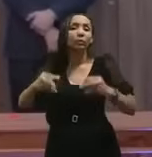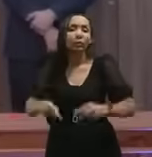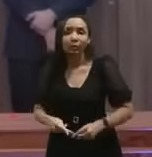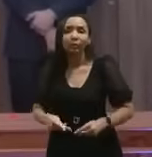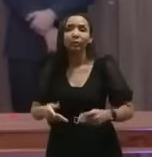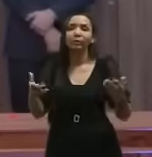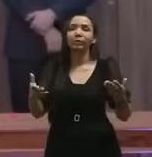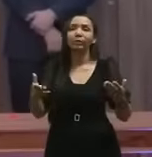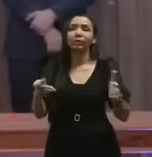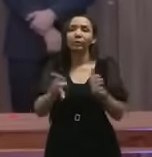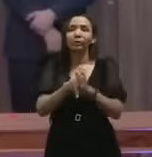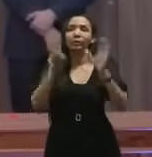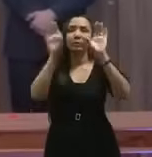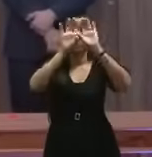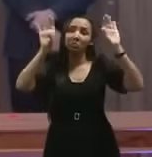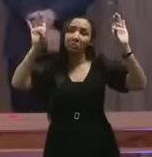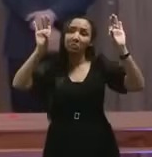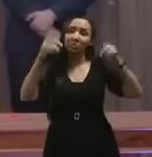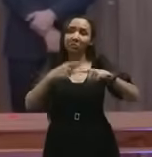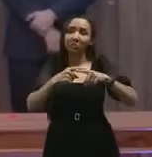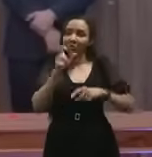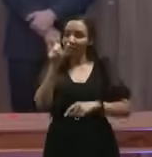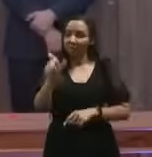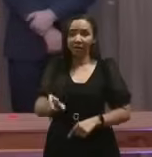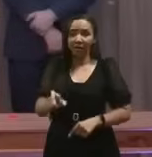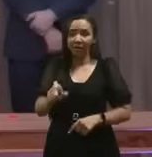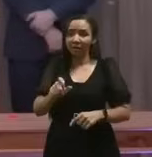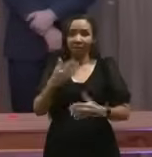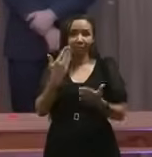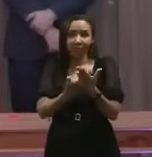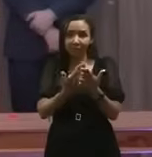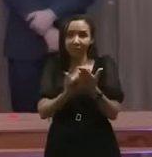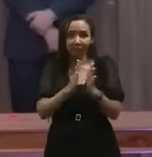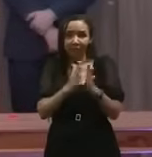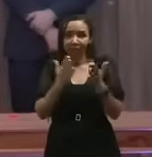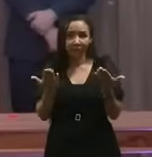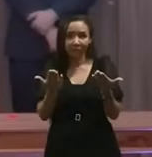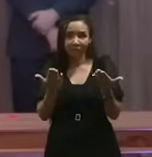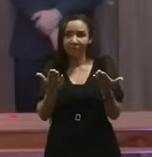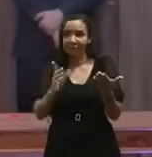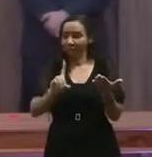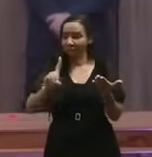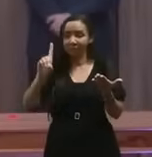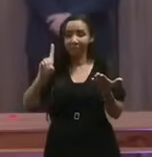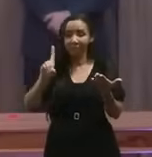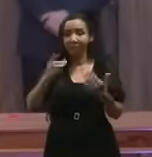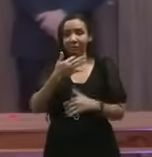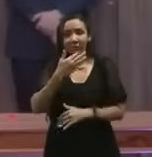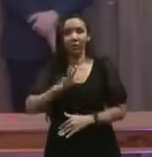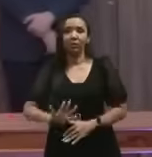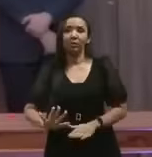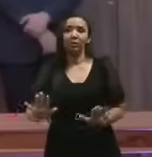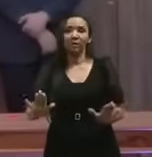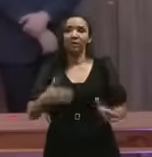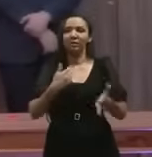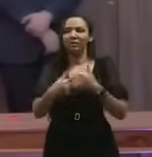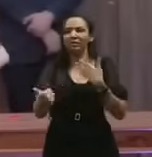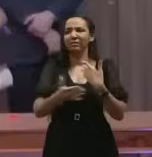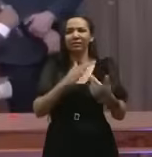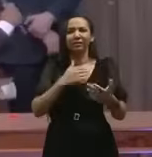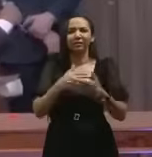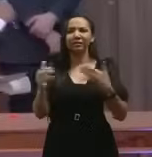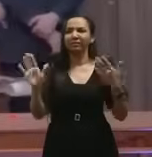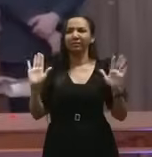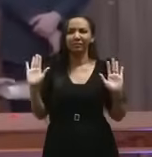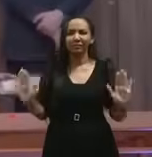porque ele ele não liga pra palavra ele não liga para os detalhes da Bíblia ele não liga então está aí pois na